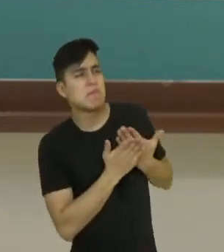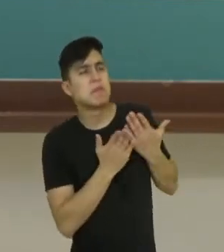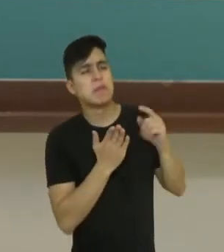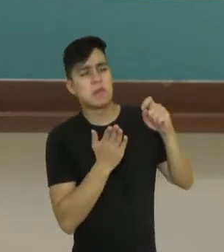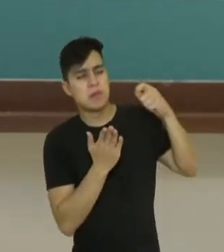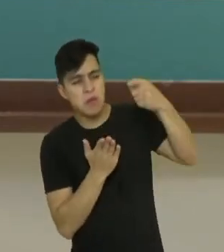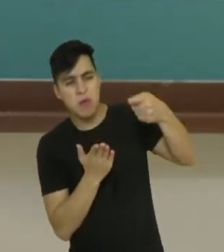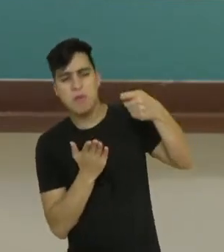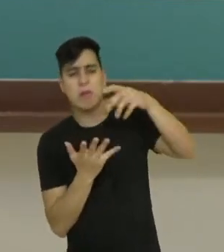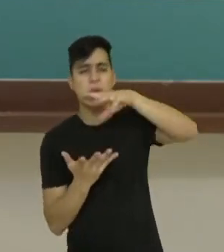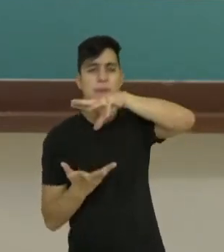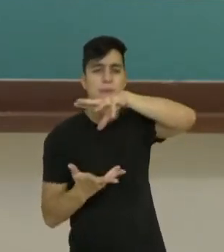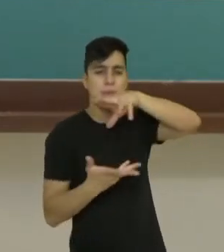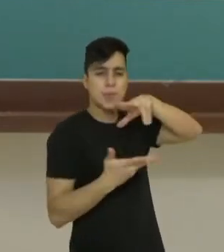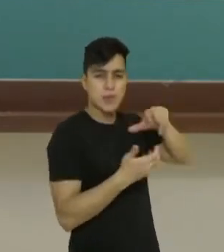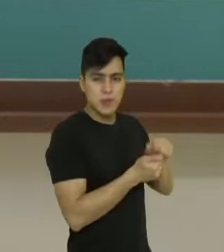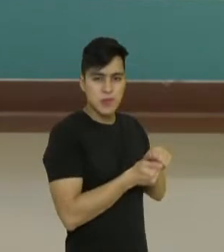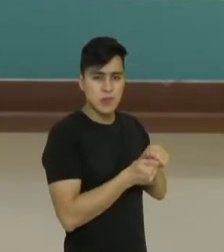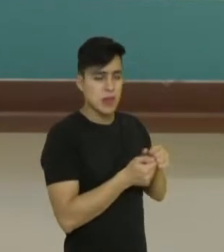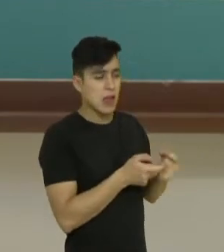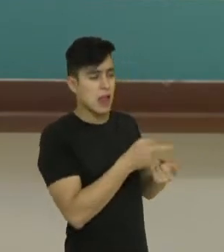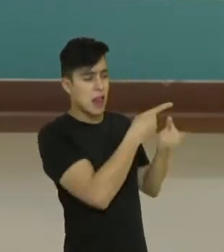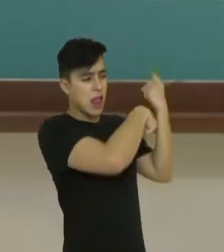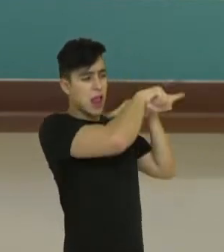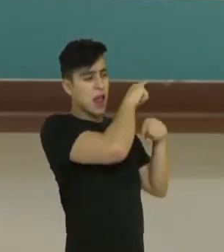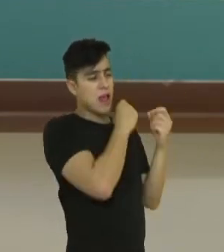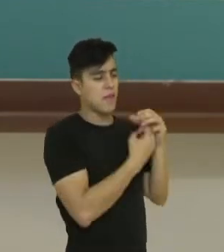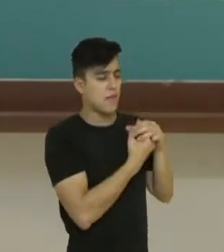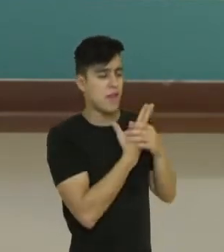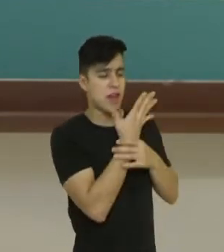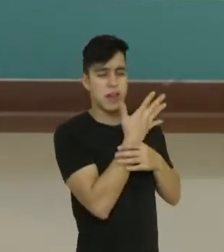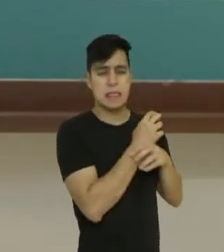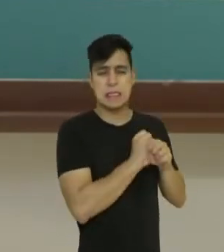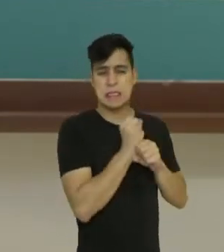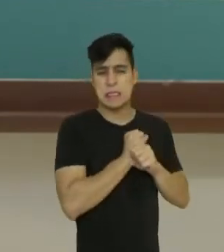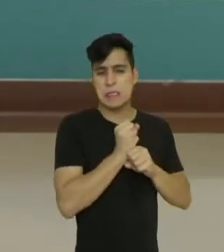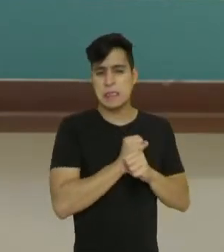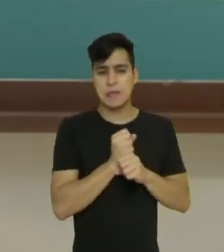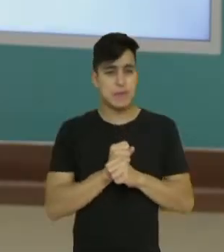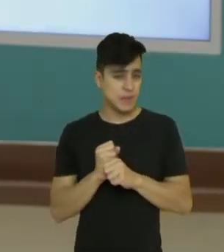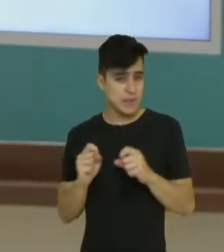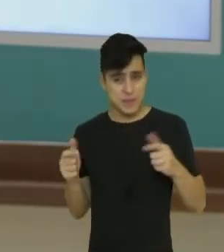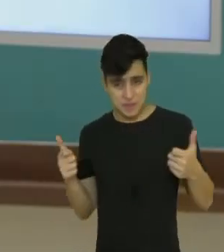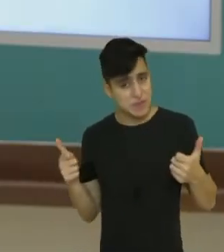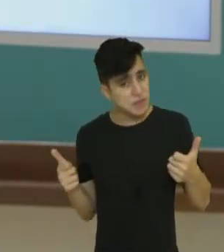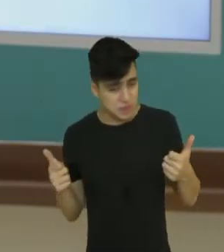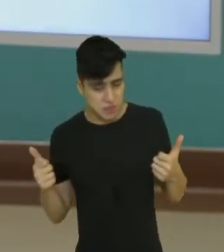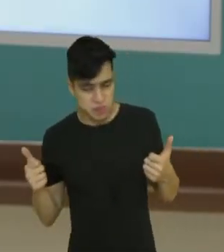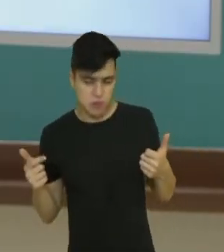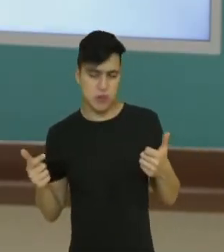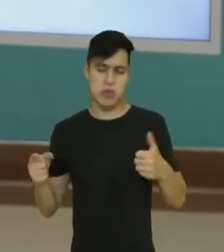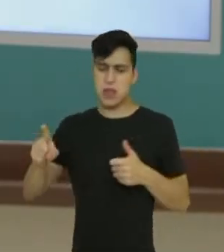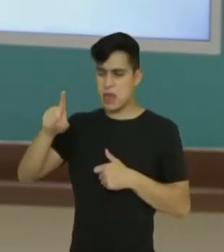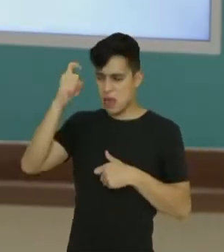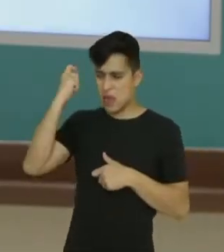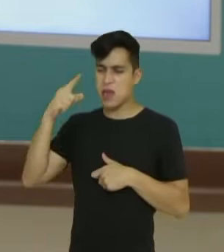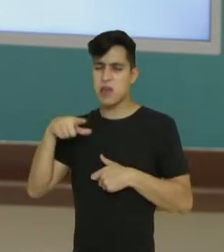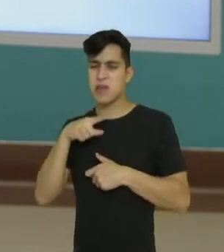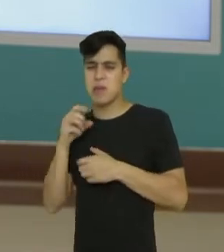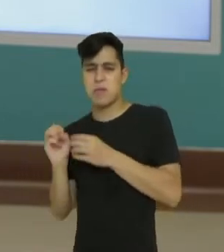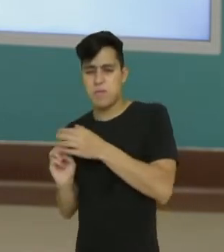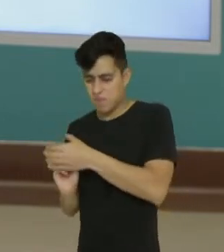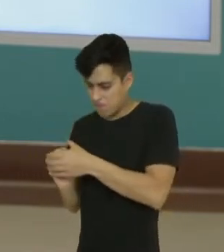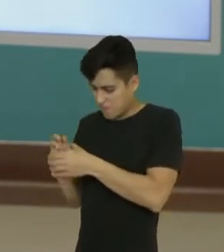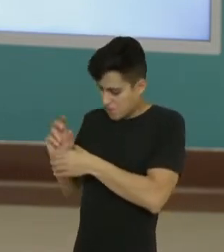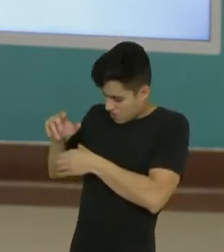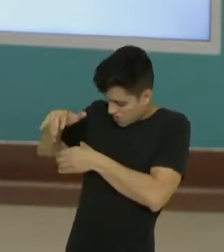planeta, desde a formação do nosso planeta, há bilhões e bilhões de anos atrás. Nós tínhamos vulcões entrando em erupção,